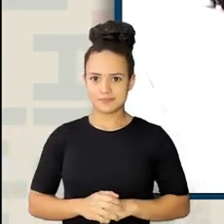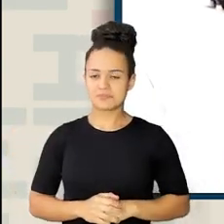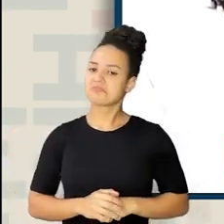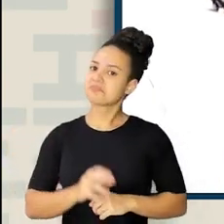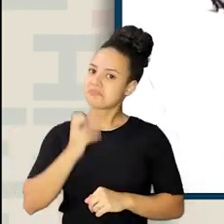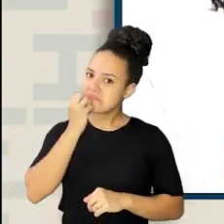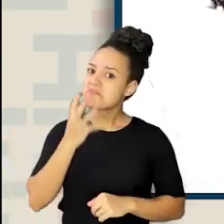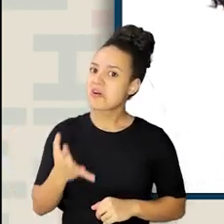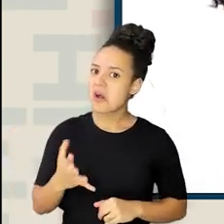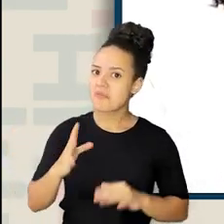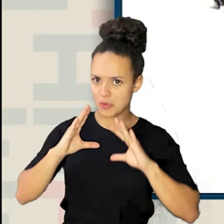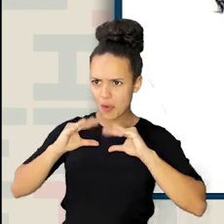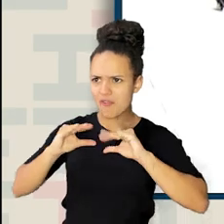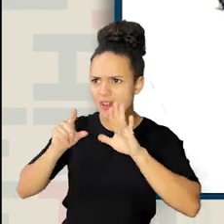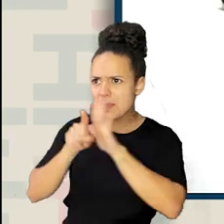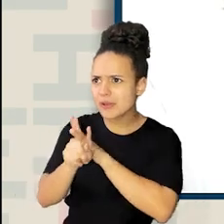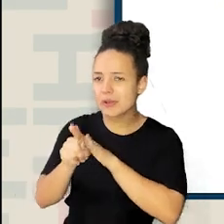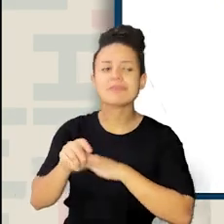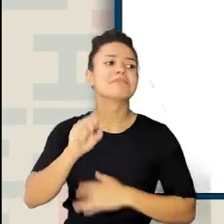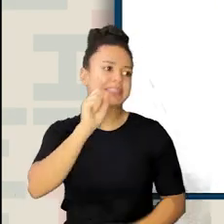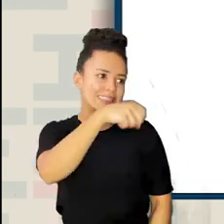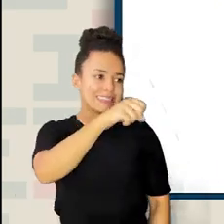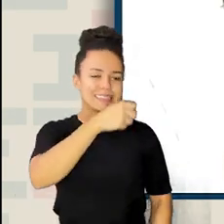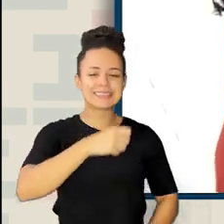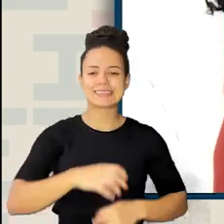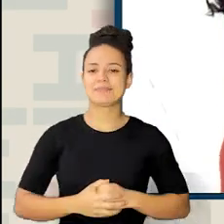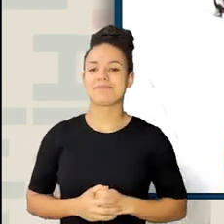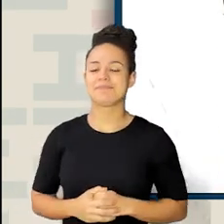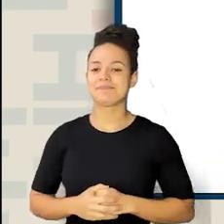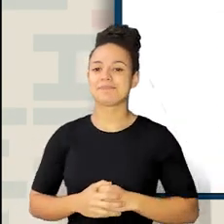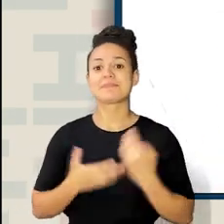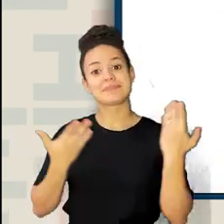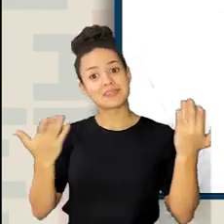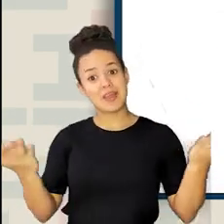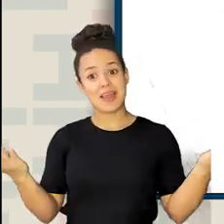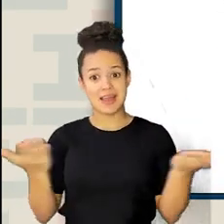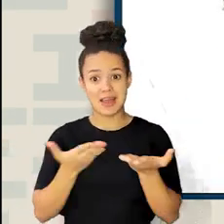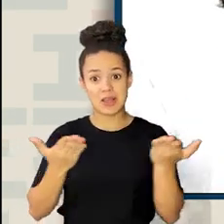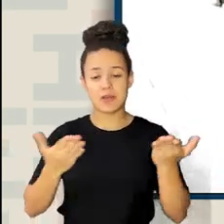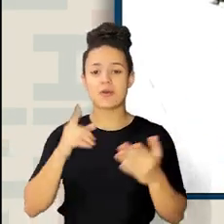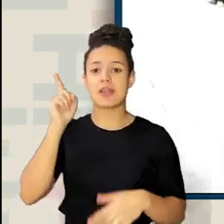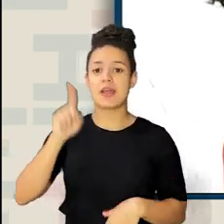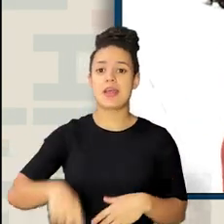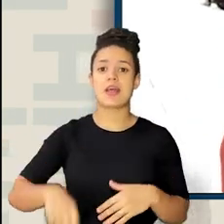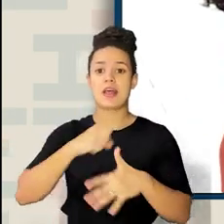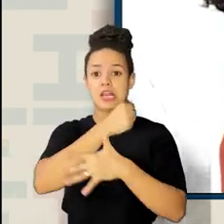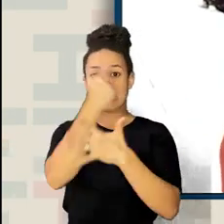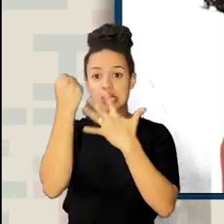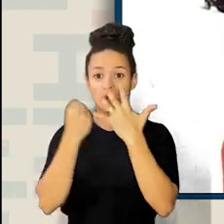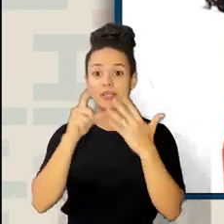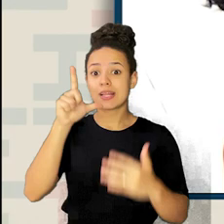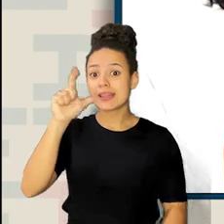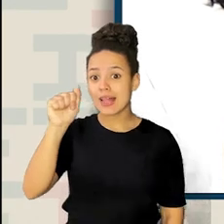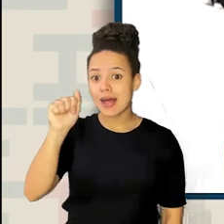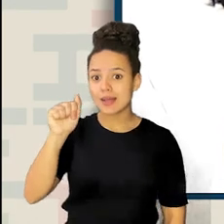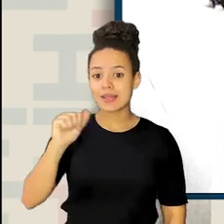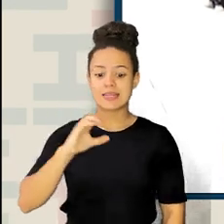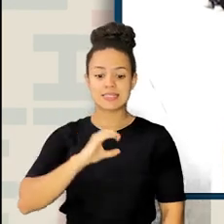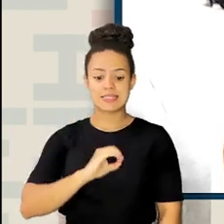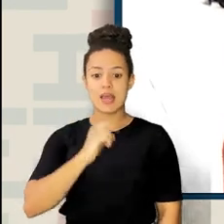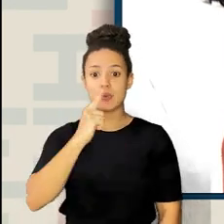Foi bem? Foi confortável? Sim. Aí, então, vamos agora para a nota Lá. 0, 1,